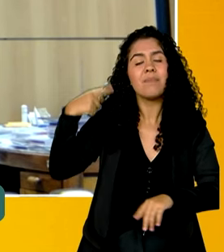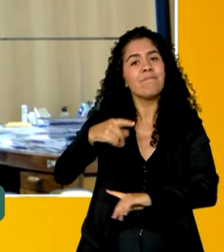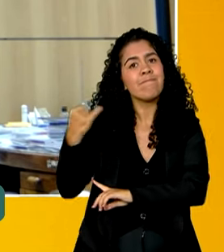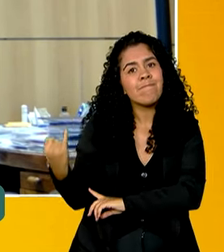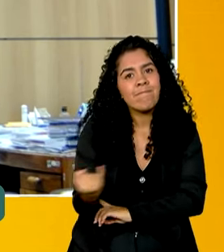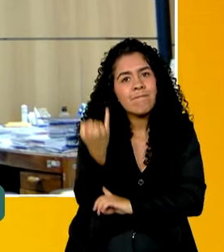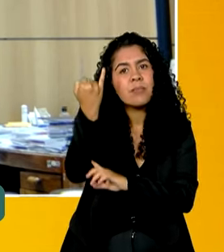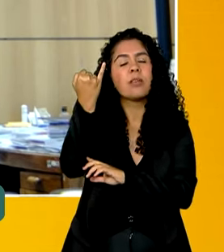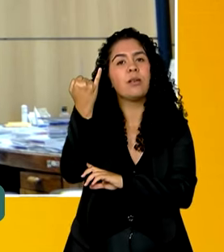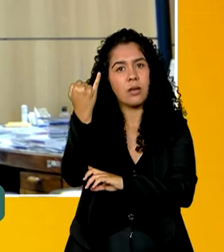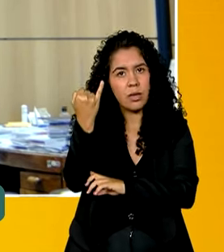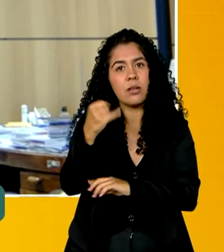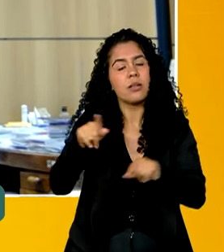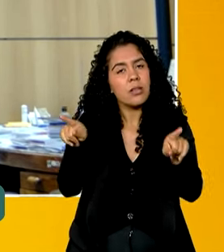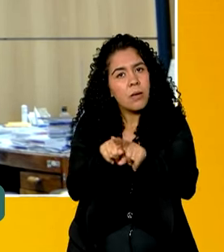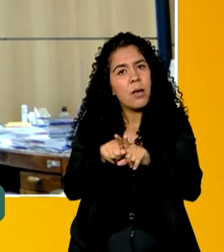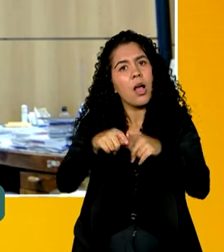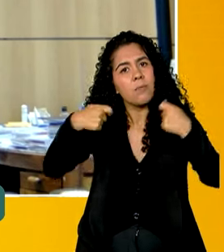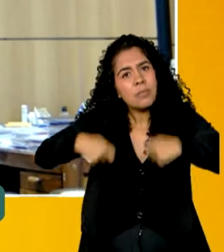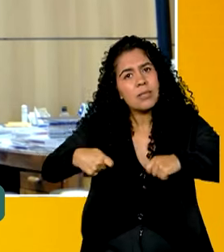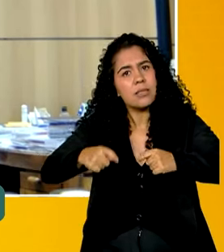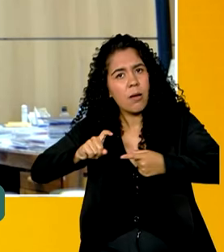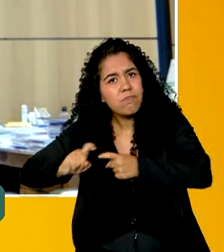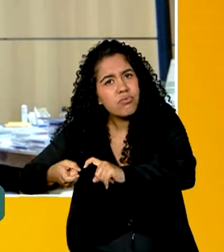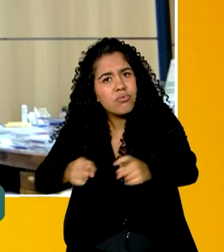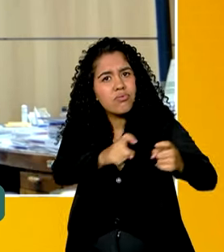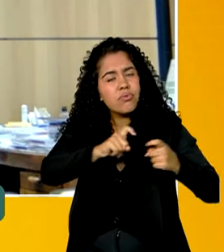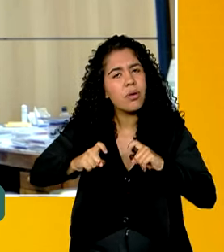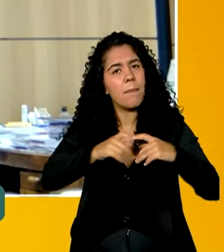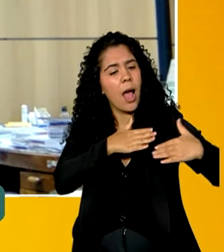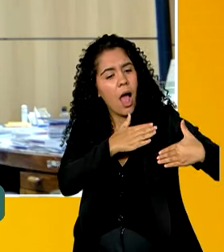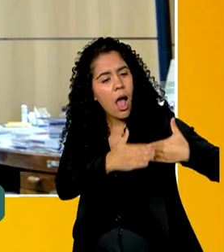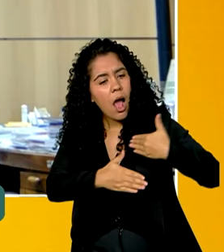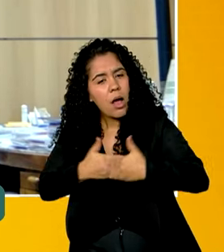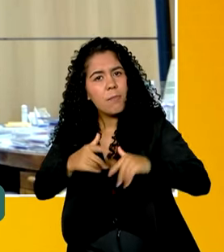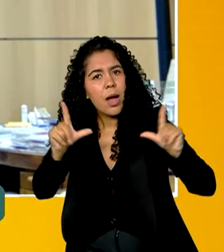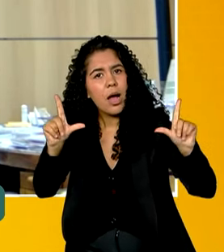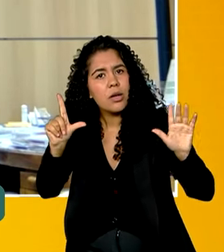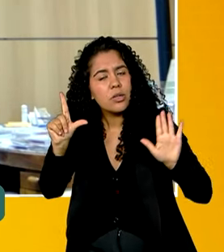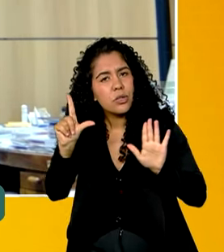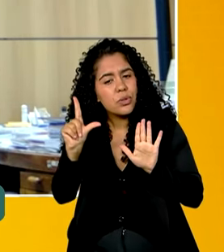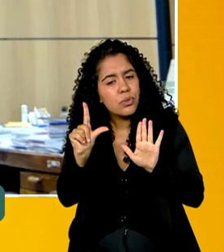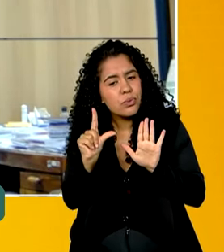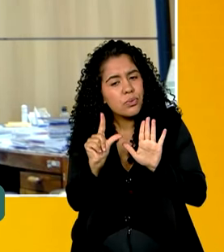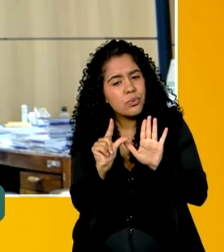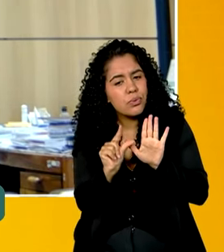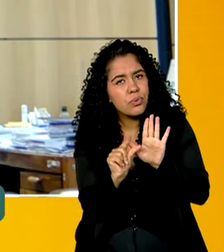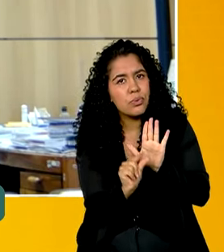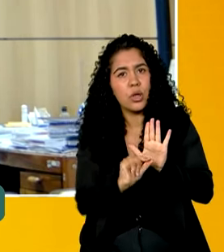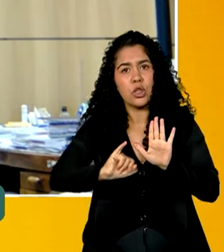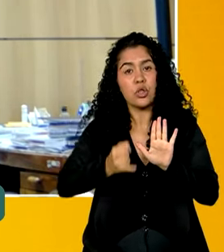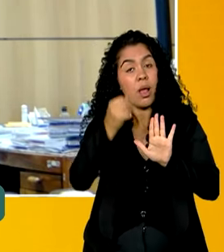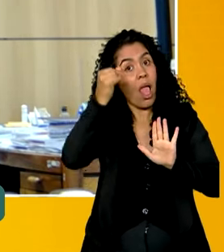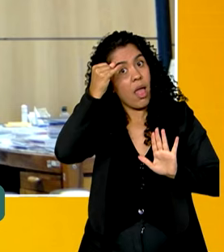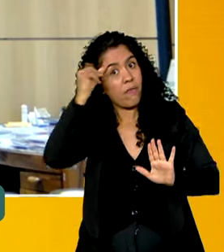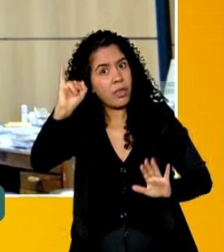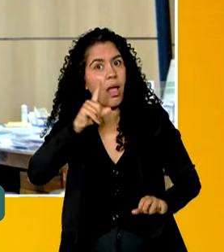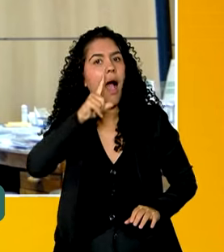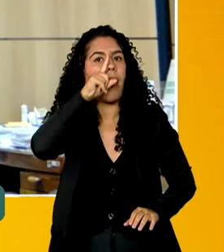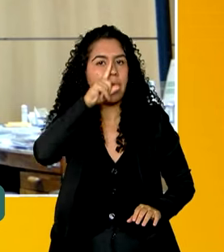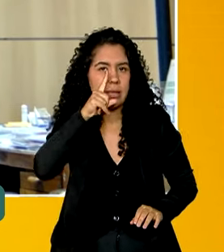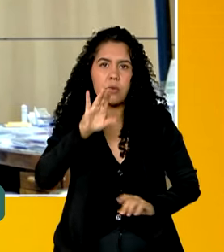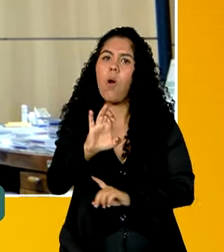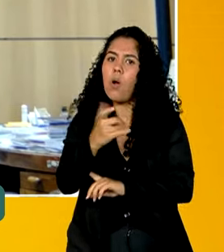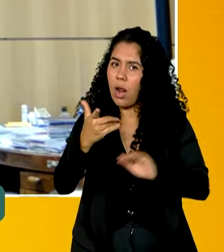fundamental que isso entre também num processo de redução gradativa dos juros, sem colocar em risco, evidentemente, não se